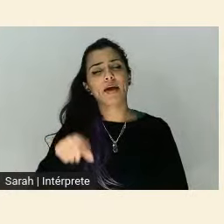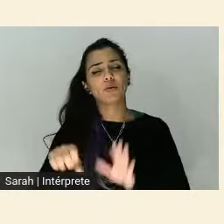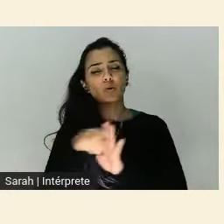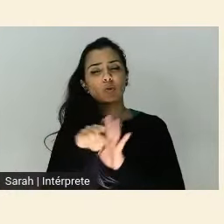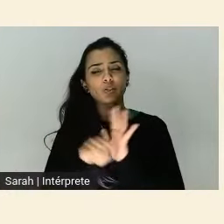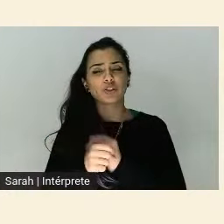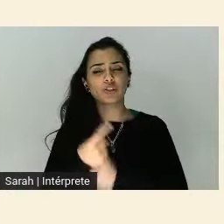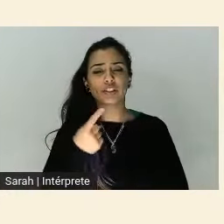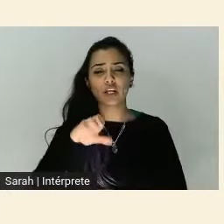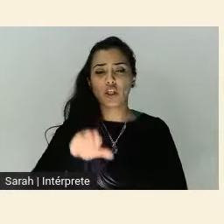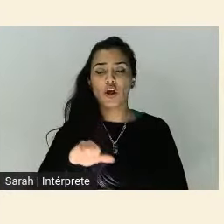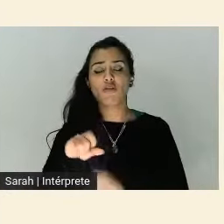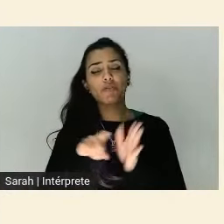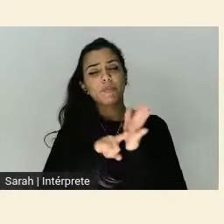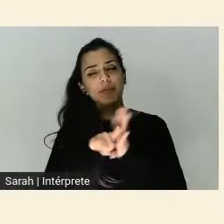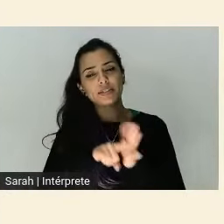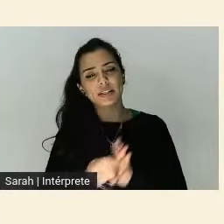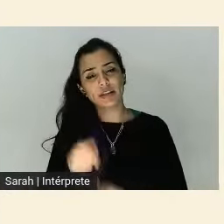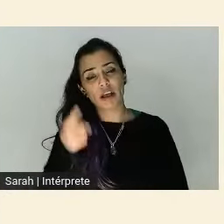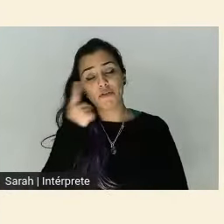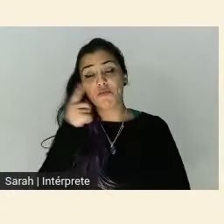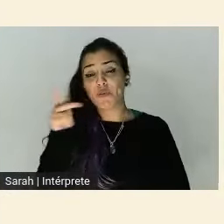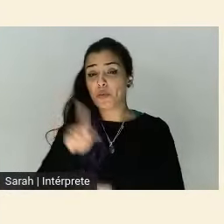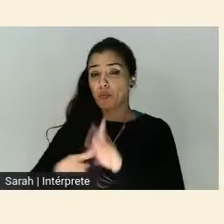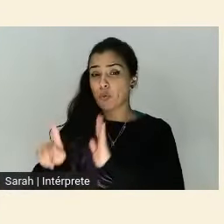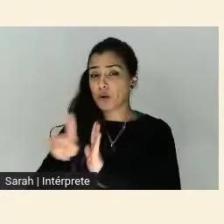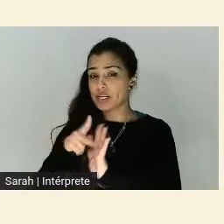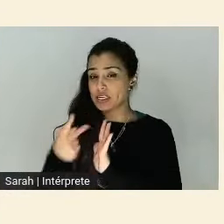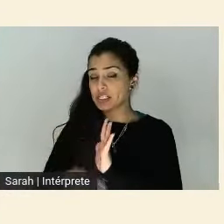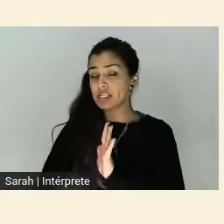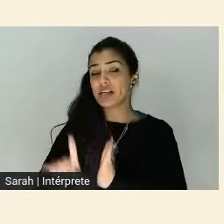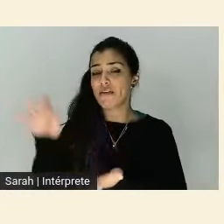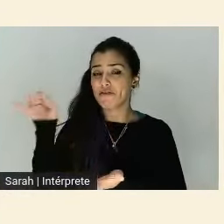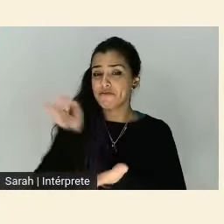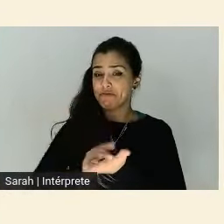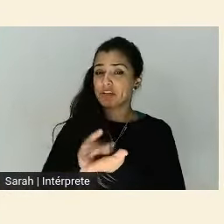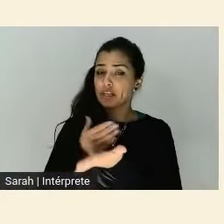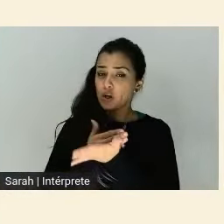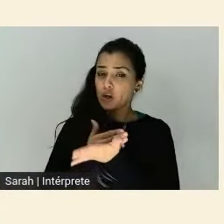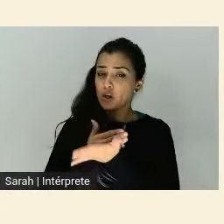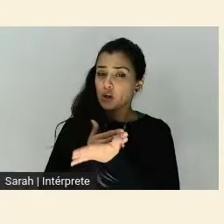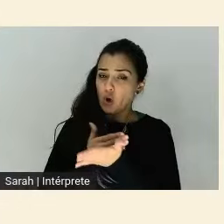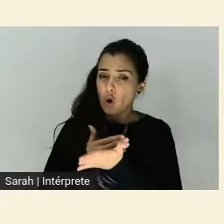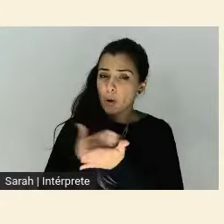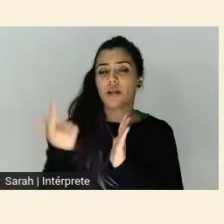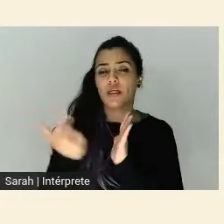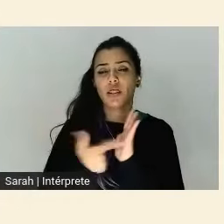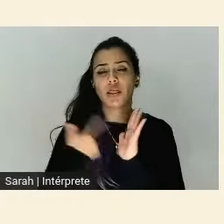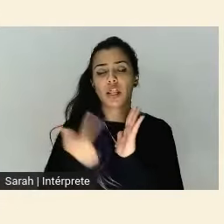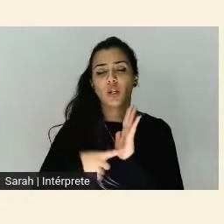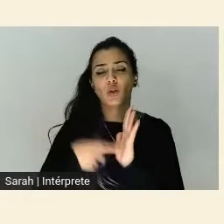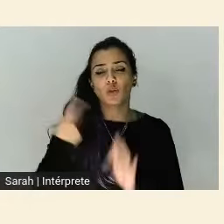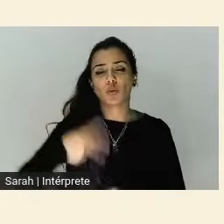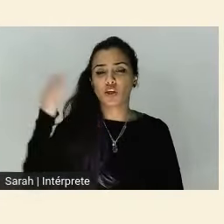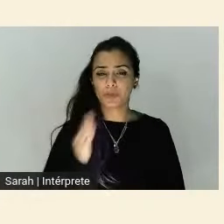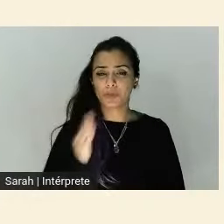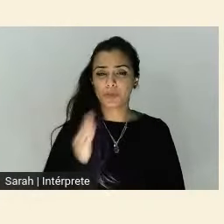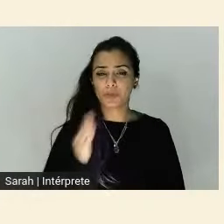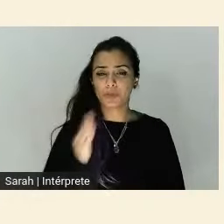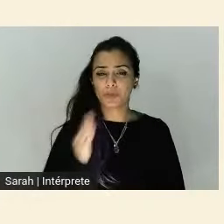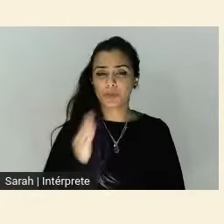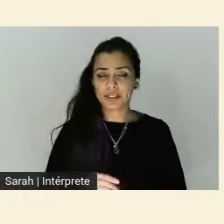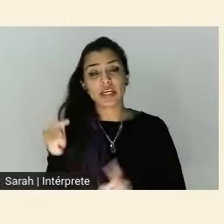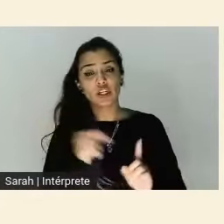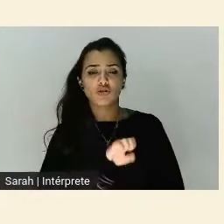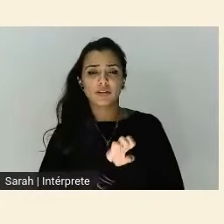na poesia popular as verdadeiras raízes da literatura brasileira. Isso já ao modo de José de Alencar, o Joaquim Manuel de